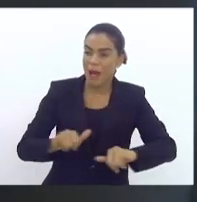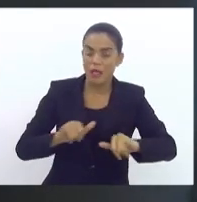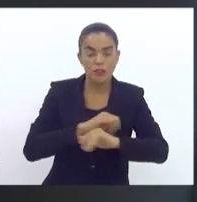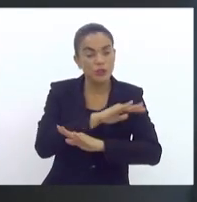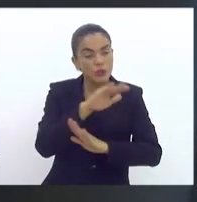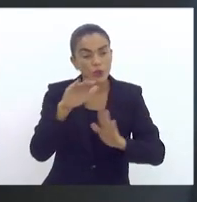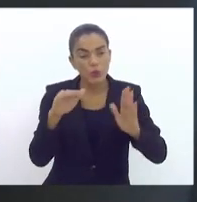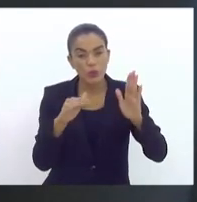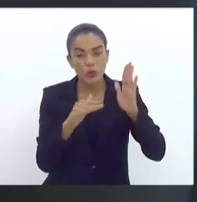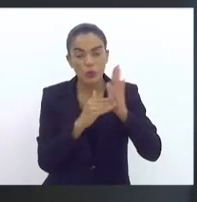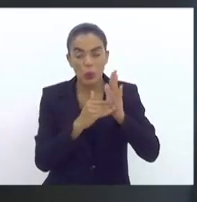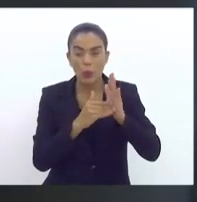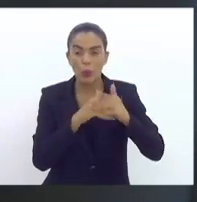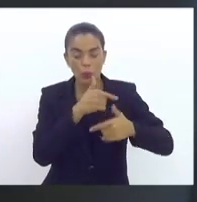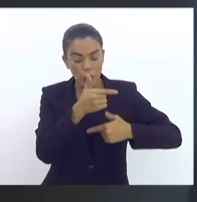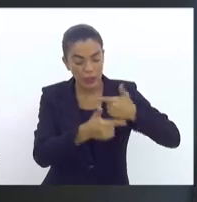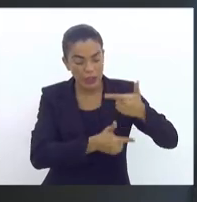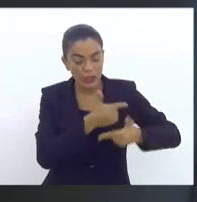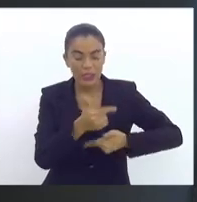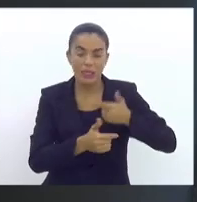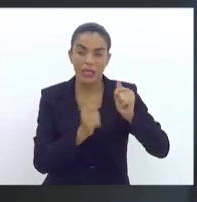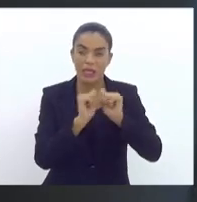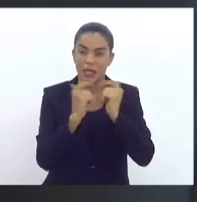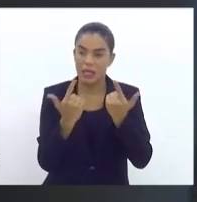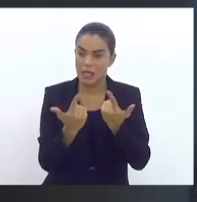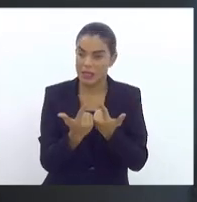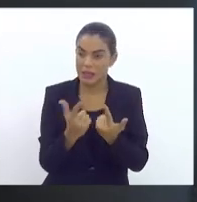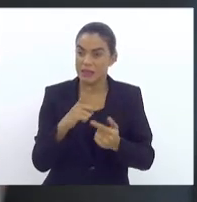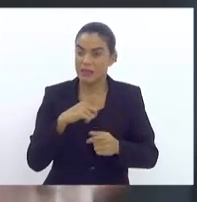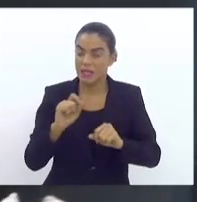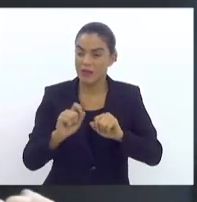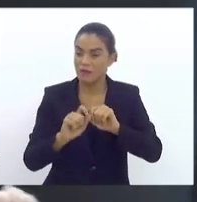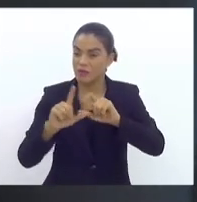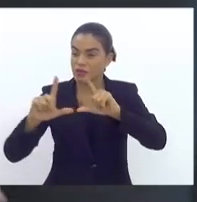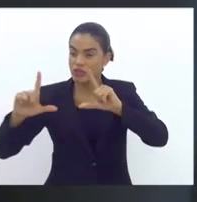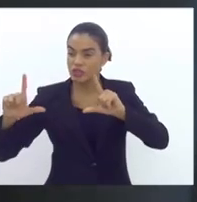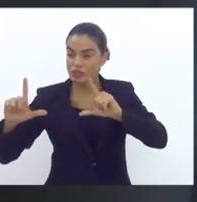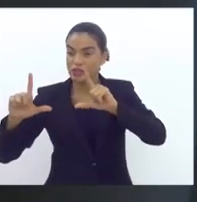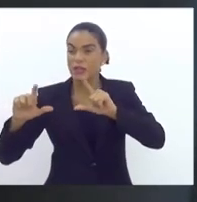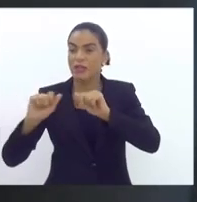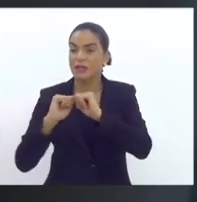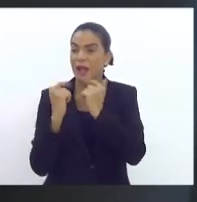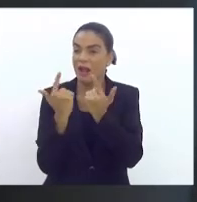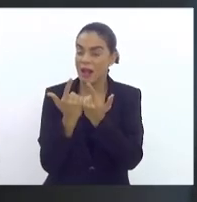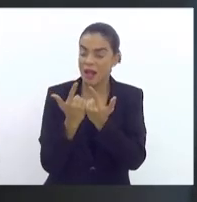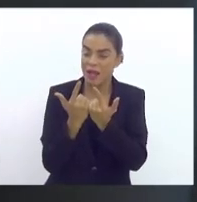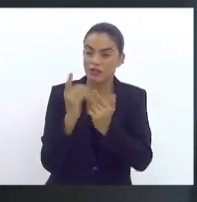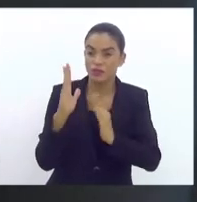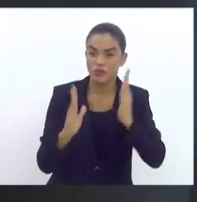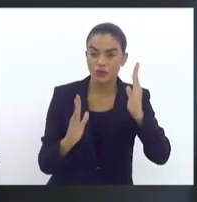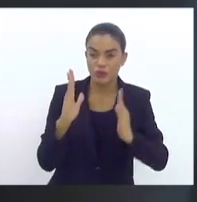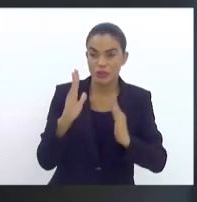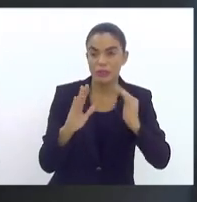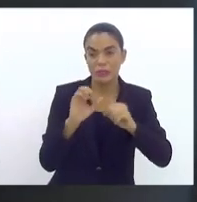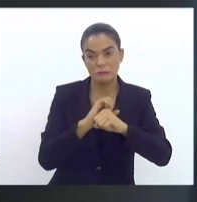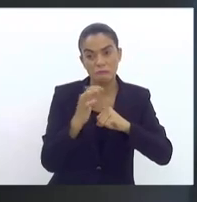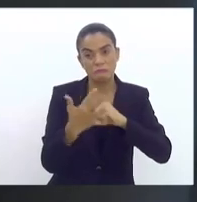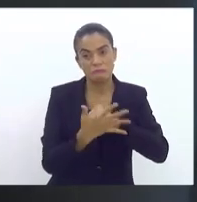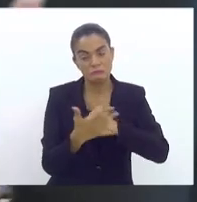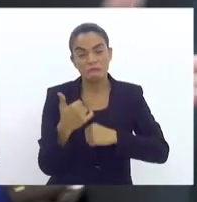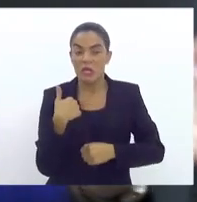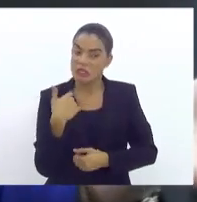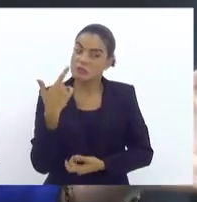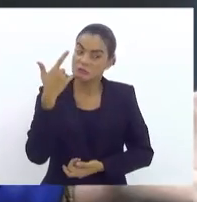trabalhos da alerj e nessa propaganda houve destaque para atuação da alerj na pandemia é algo que a gente